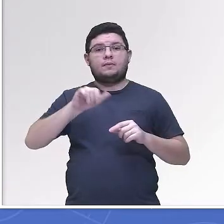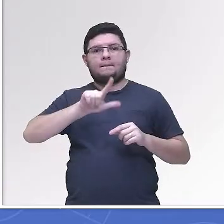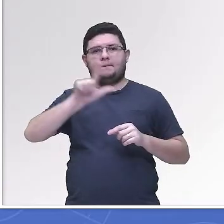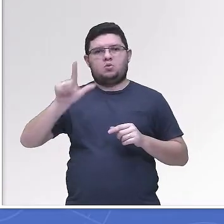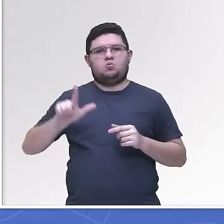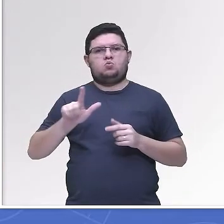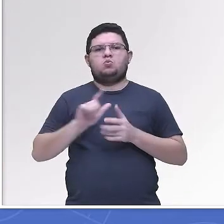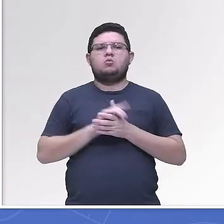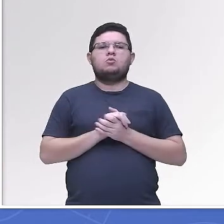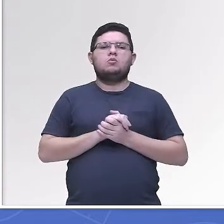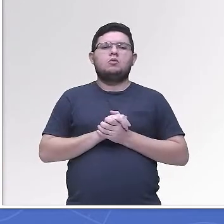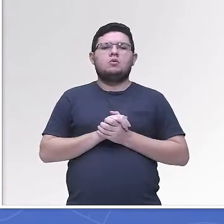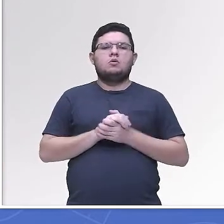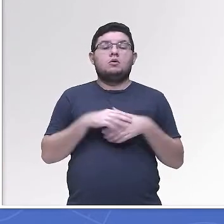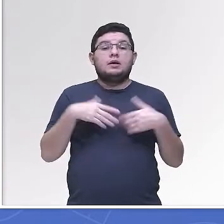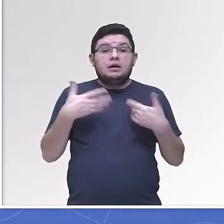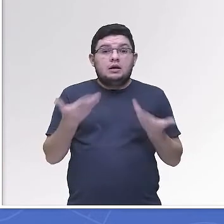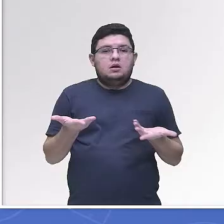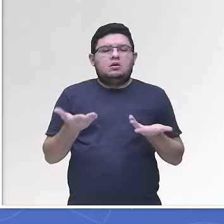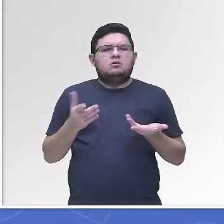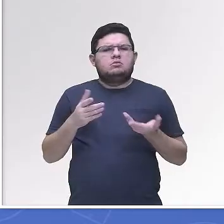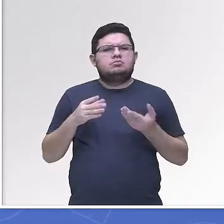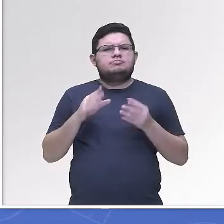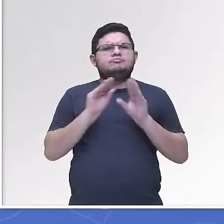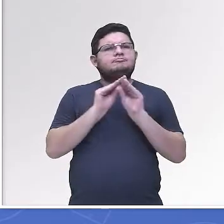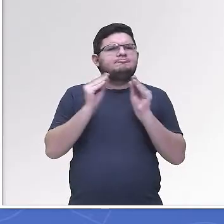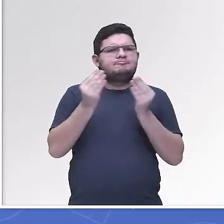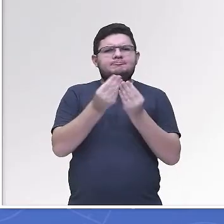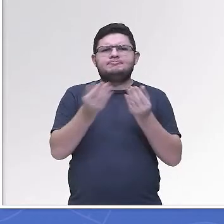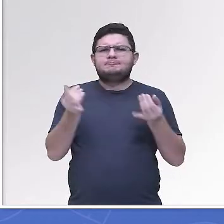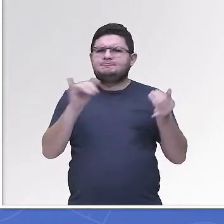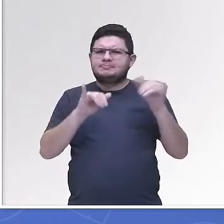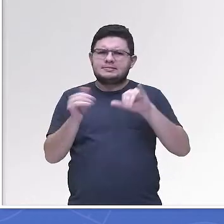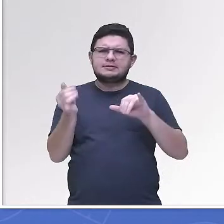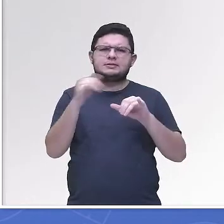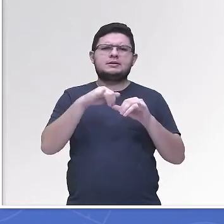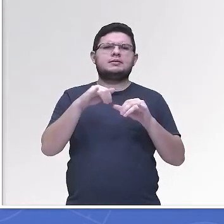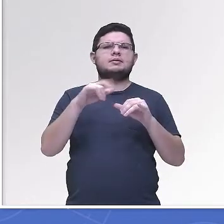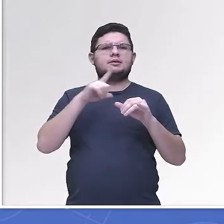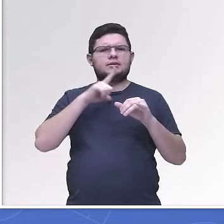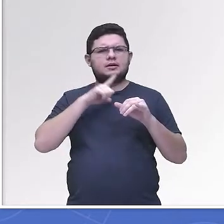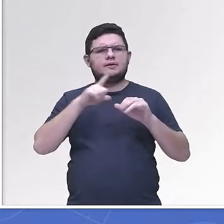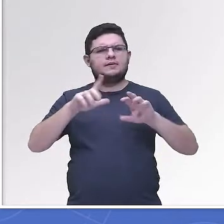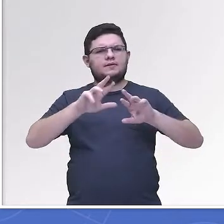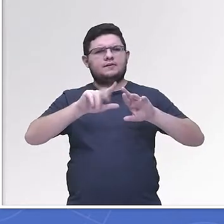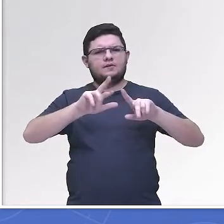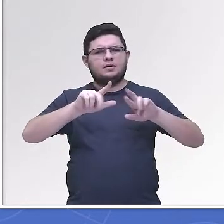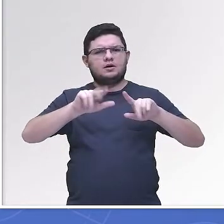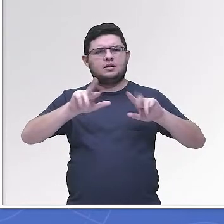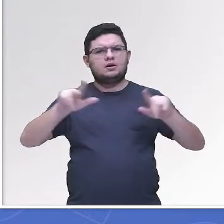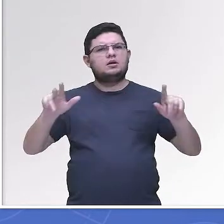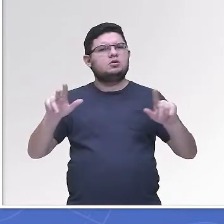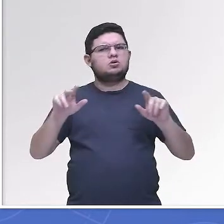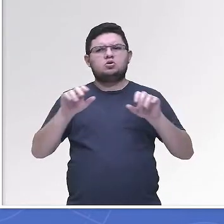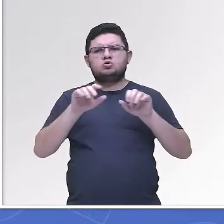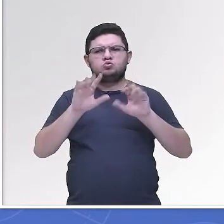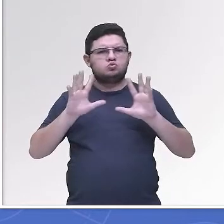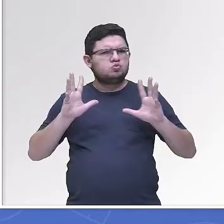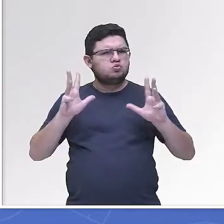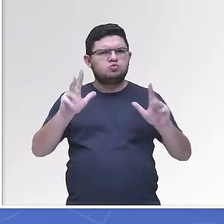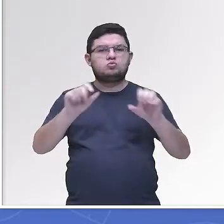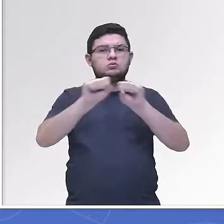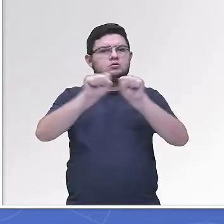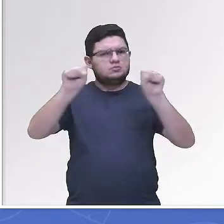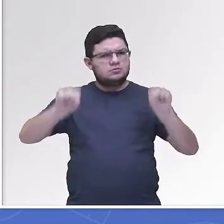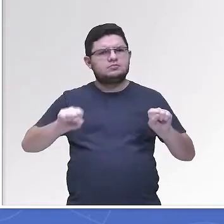químicas. Então, as substâncias químicas, elas estão inseridas todo no nosso sistema, tudo à nossa